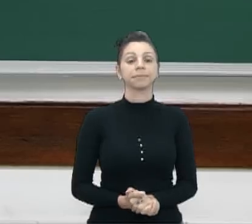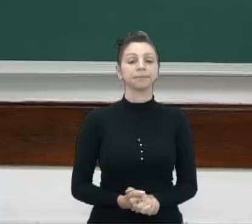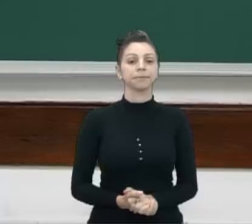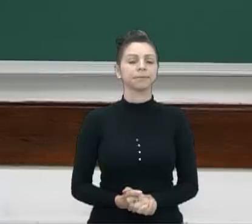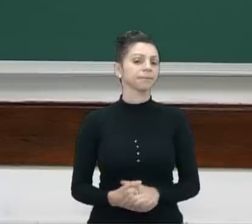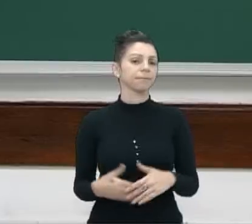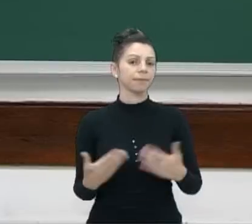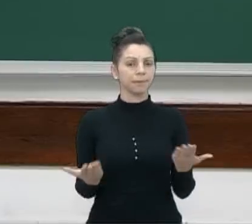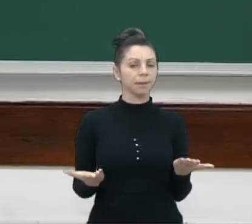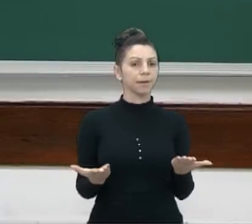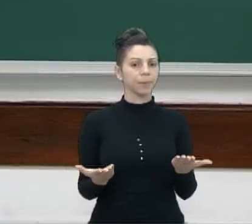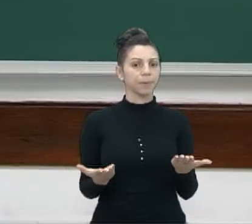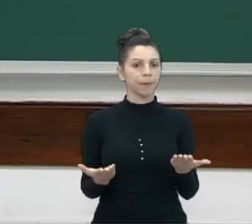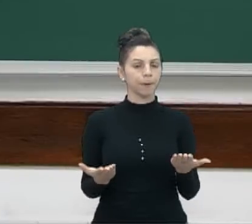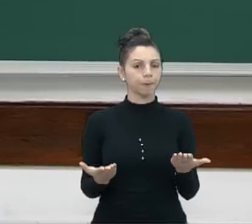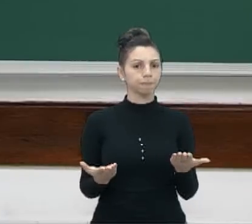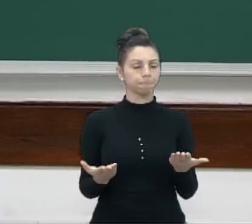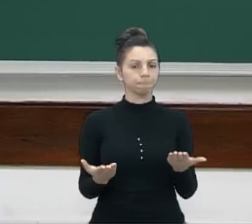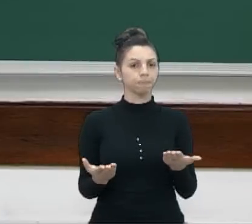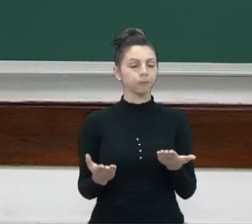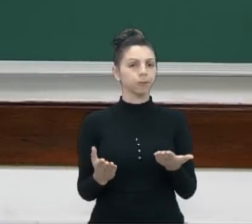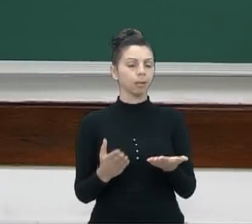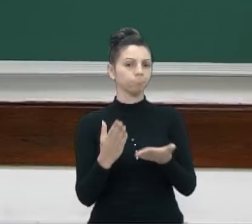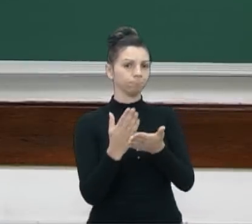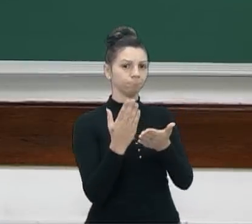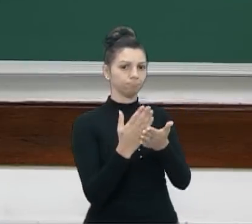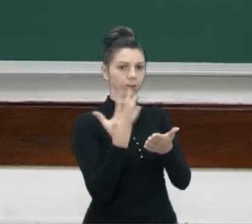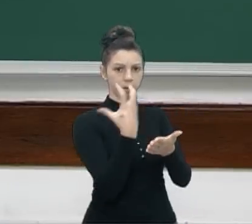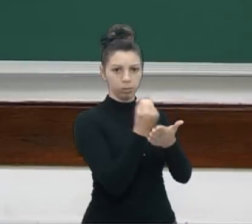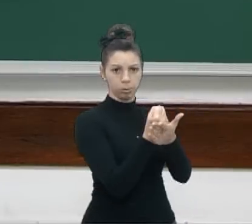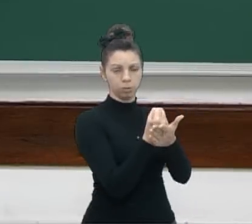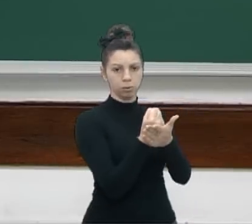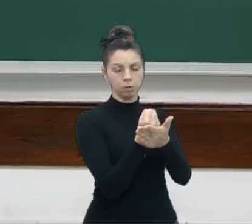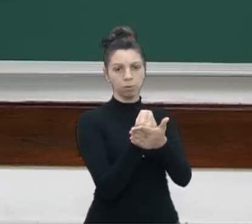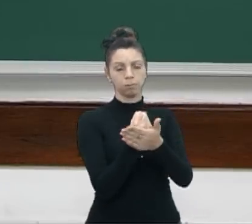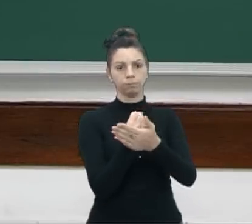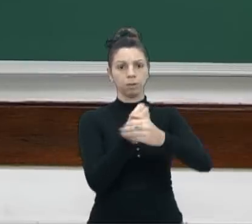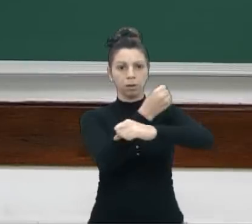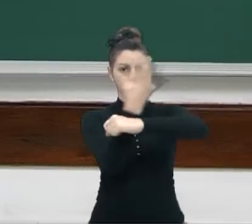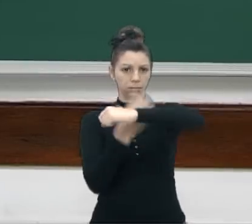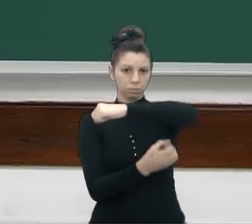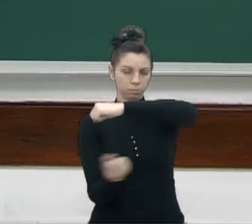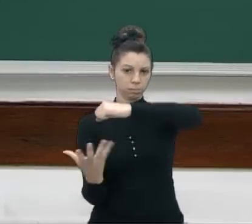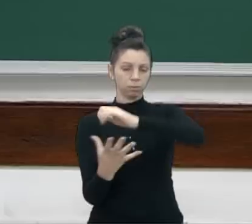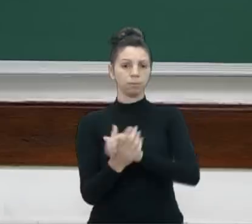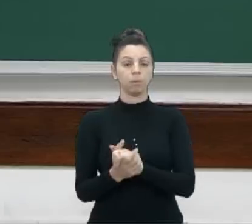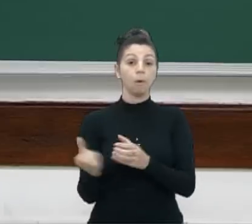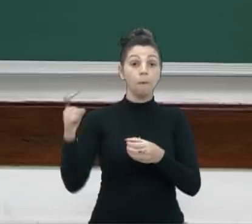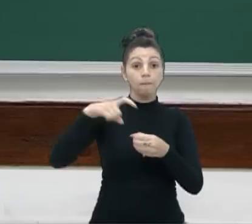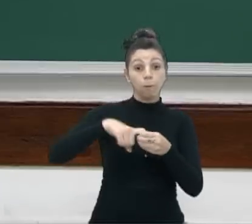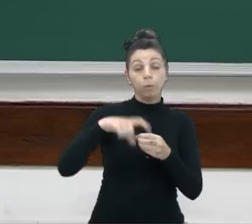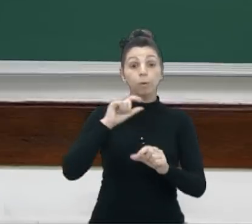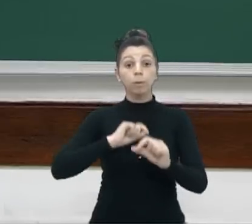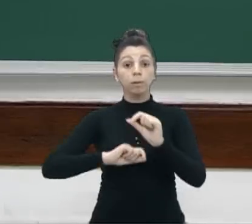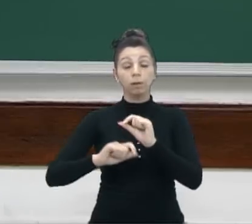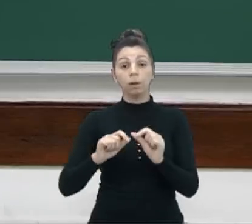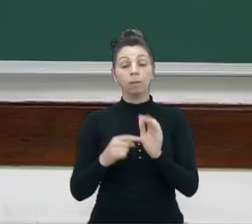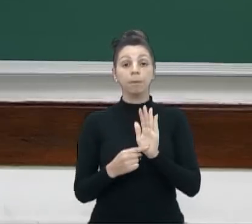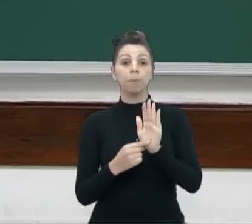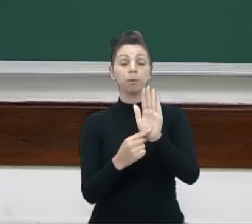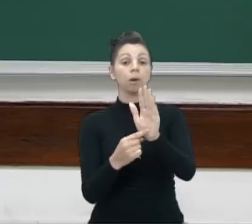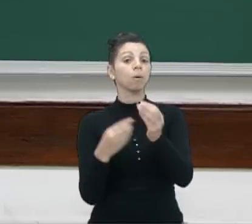E aí, pessoal, fizeram o desenho? A prof voltou aqui para poder falar para vocês e mostrar como é que ela